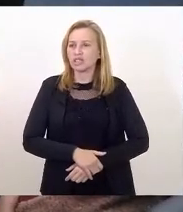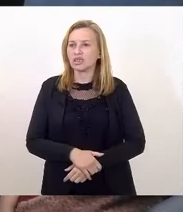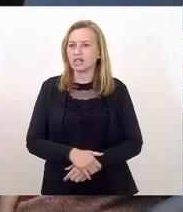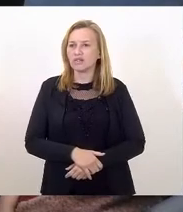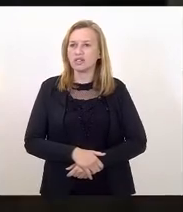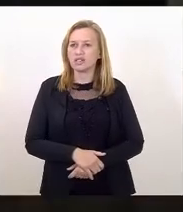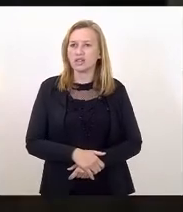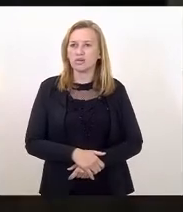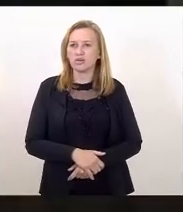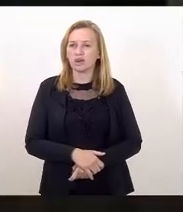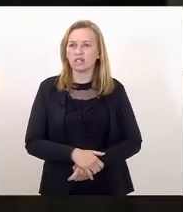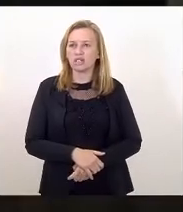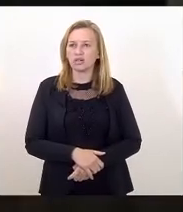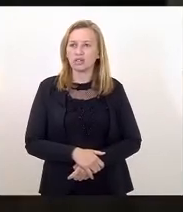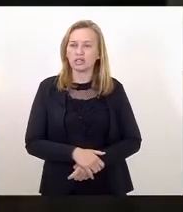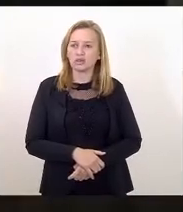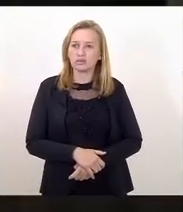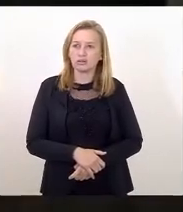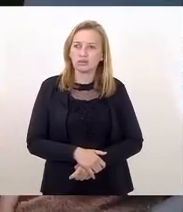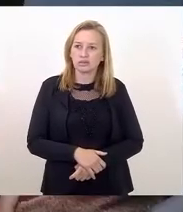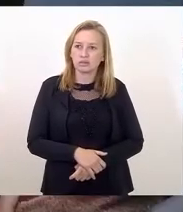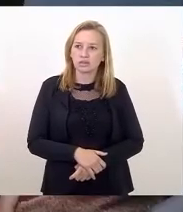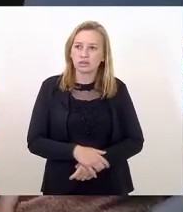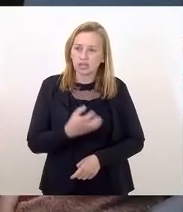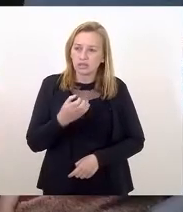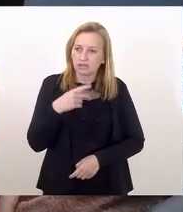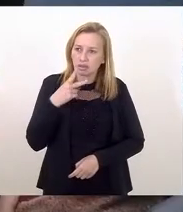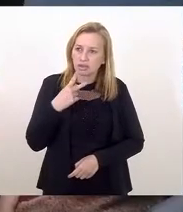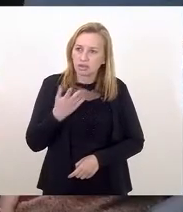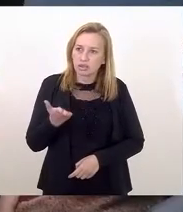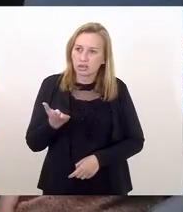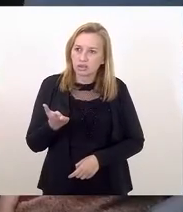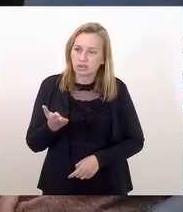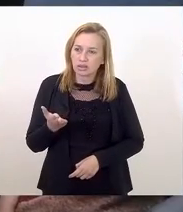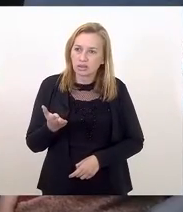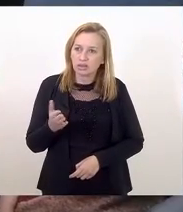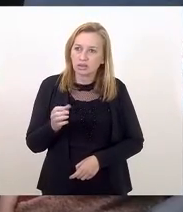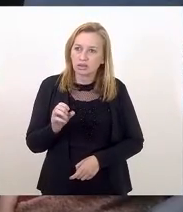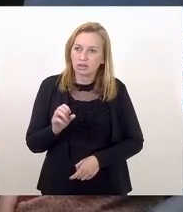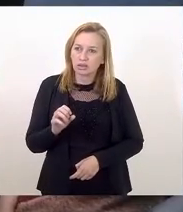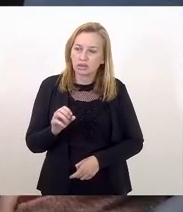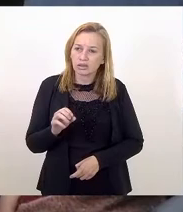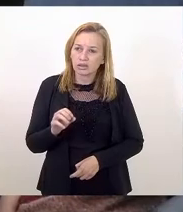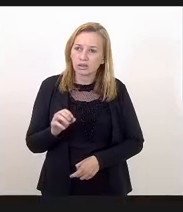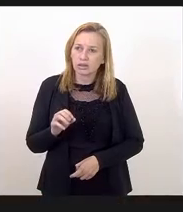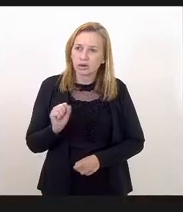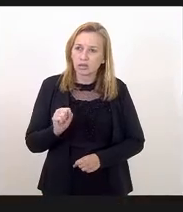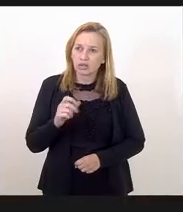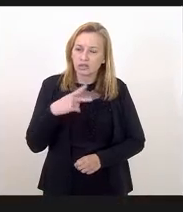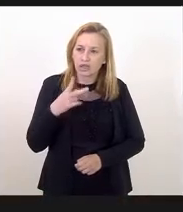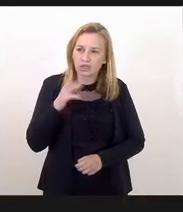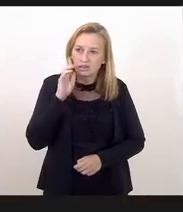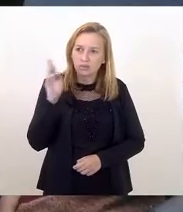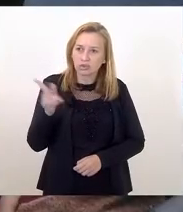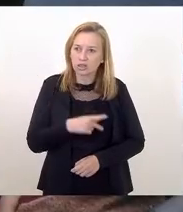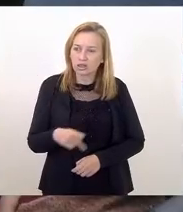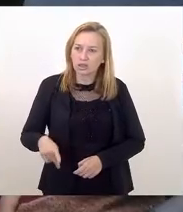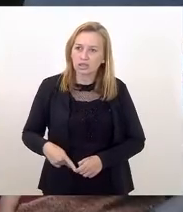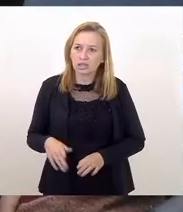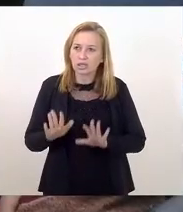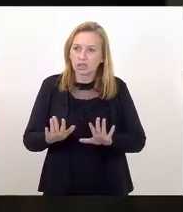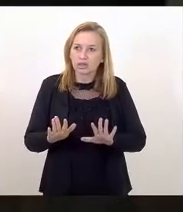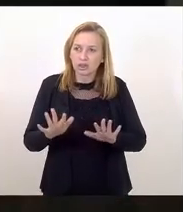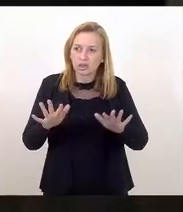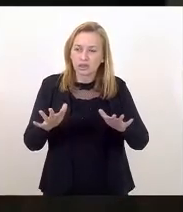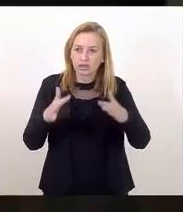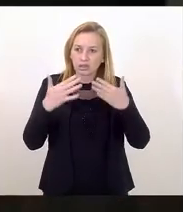Vossa Excelência, quer emitir, aparecer, Schmidt? 10 e 6. Posso não aparecer, presidente. O presidente se chama